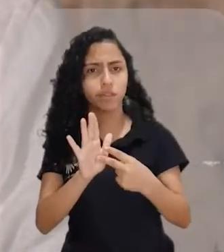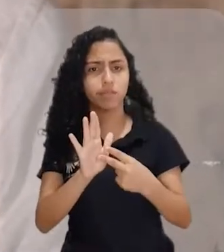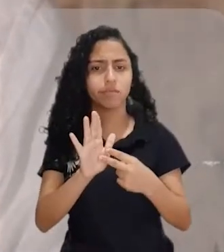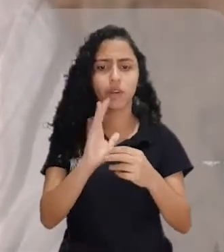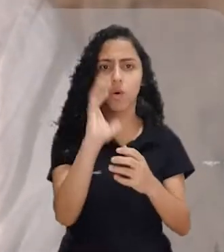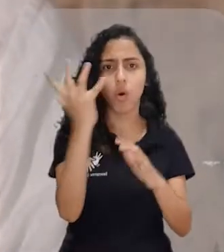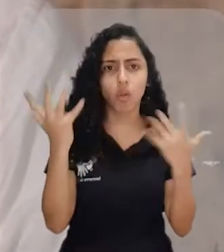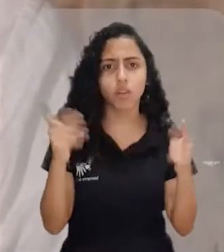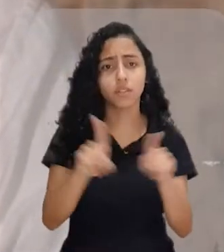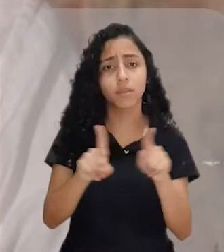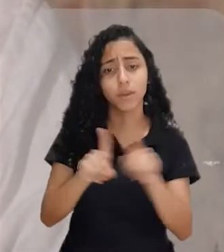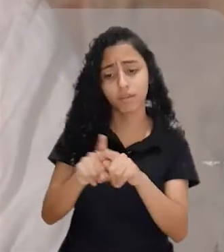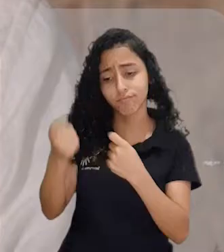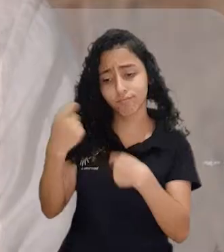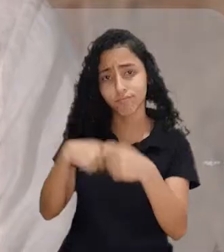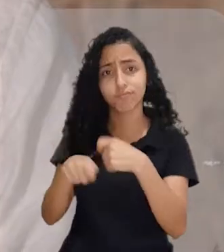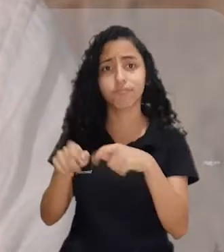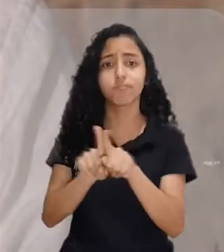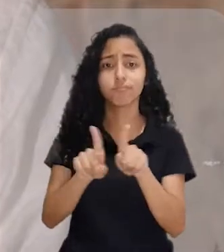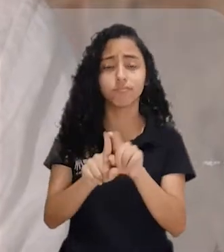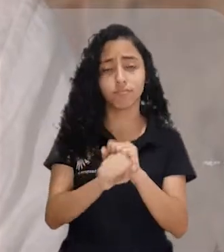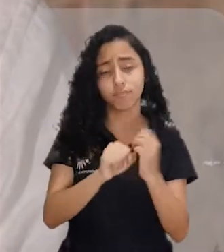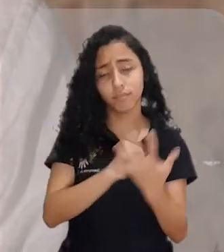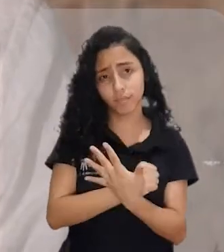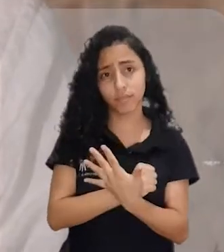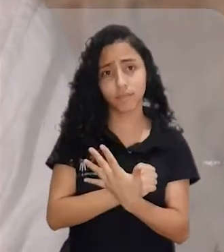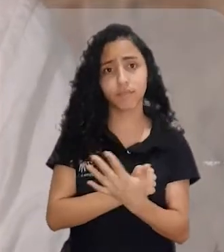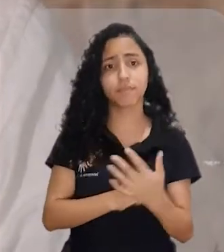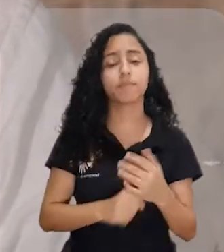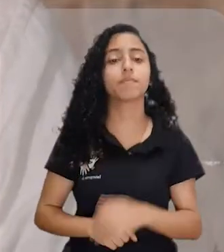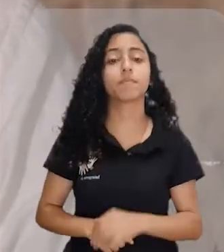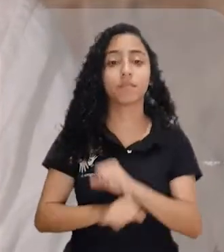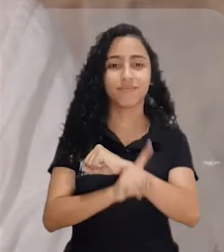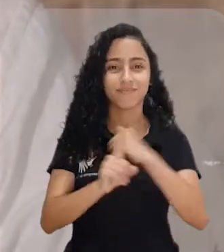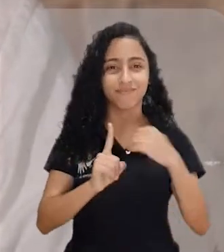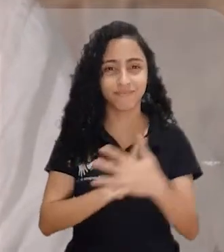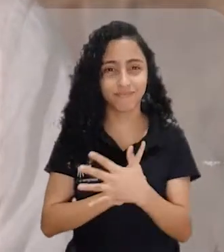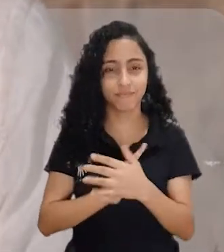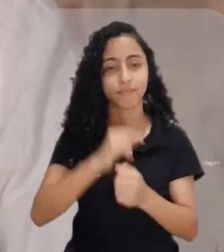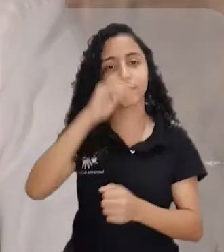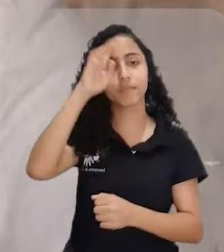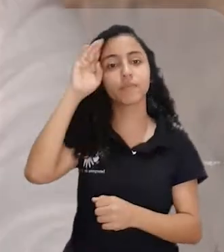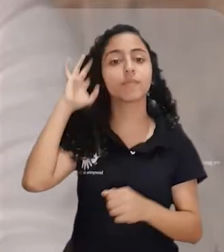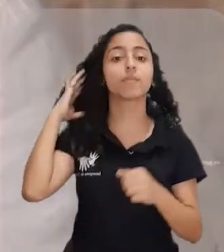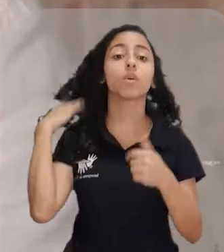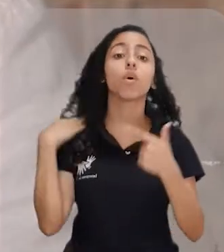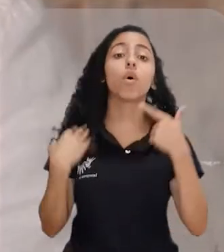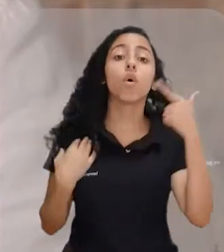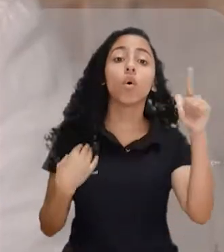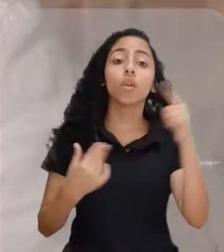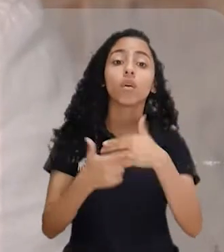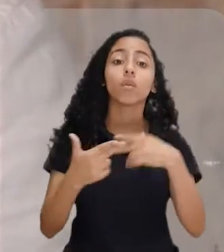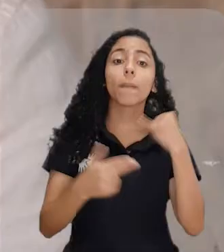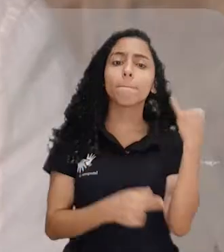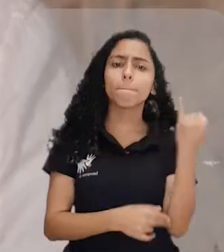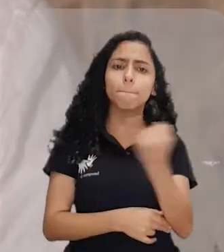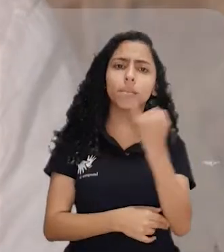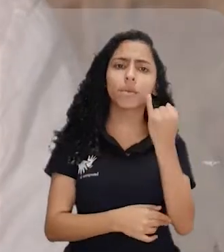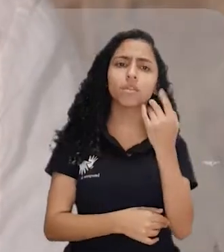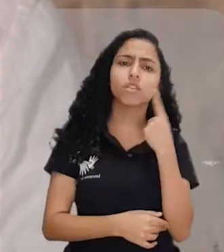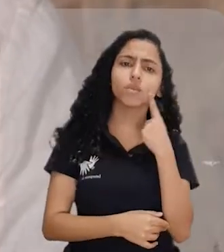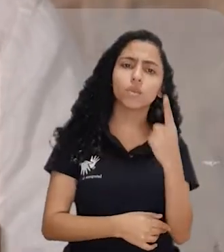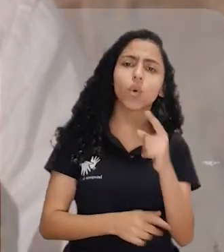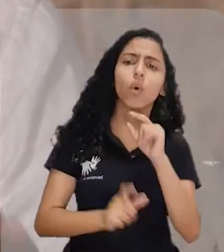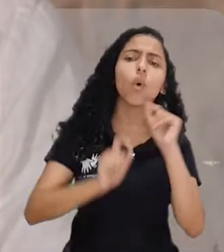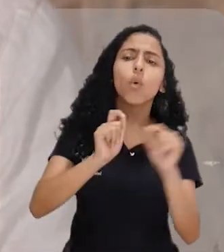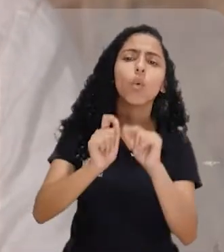só valores ecológicos, mas também valores econômicos e sociais. Uma outra coisa importante, agora que a gente já